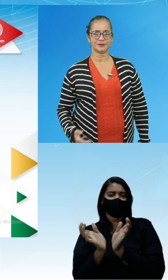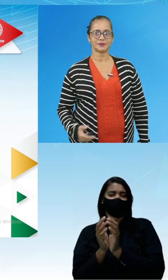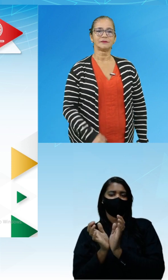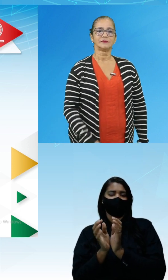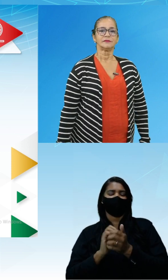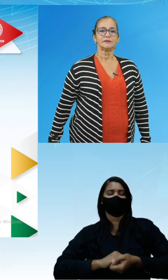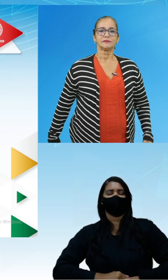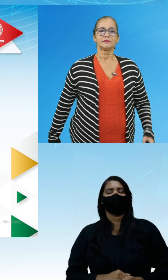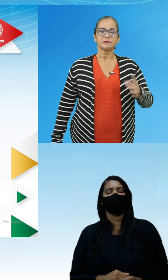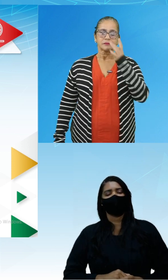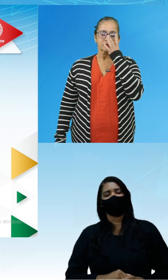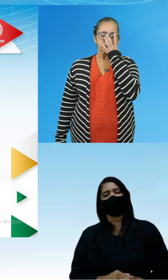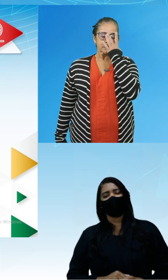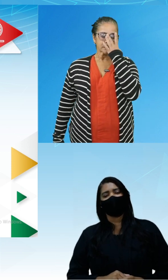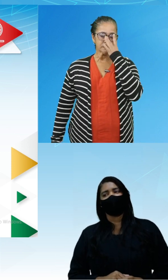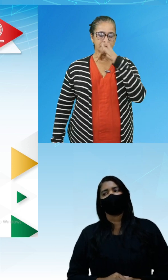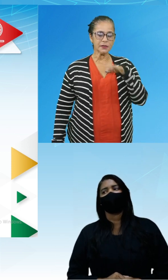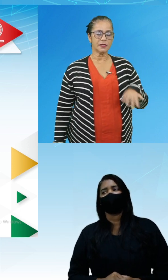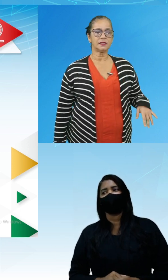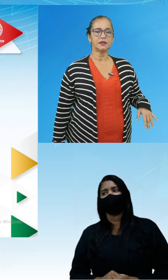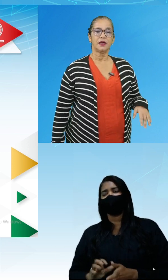Pernambuco.